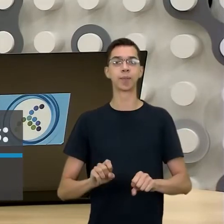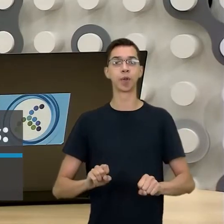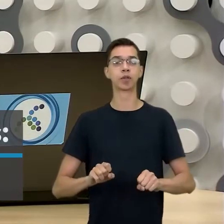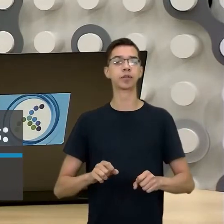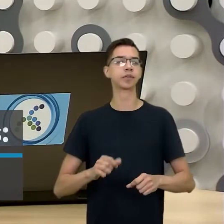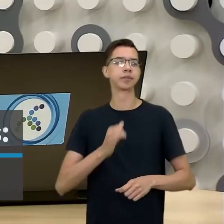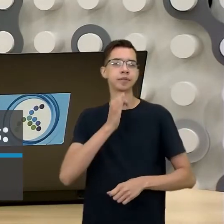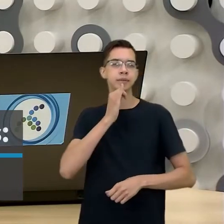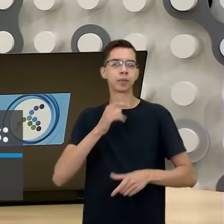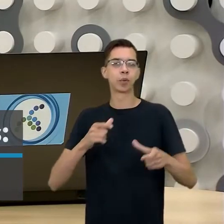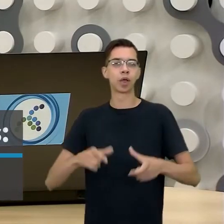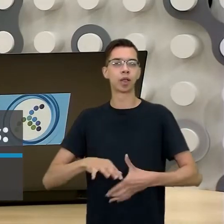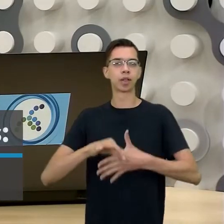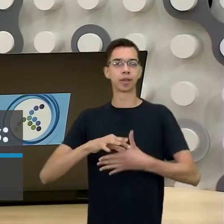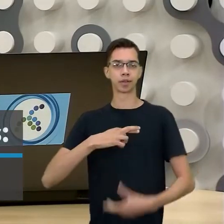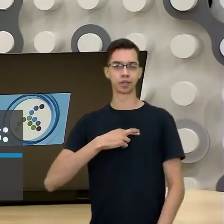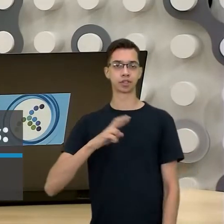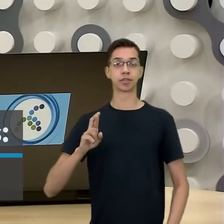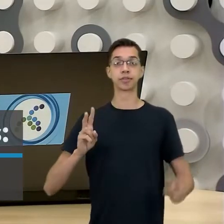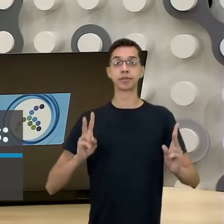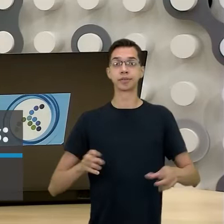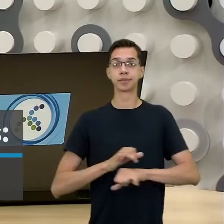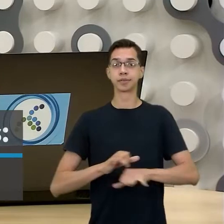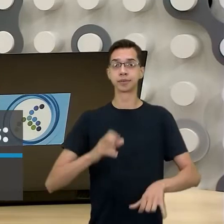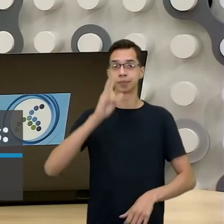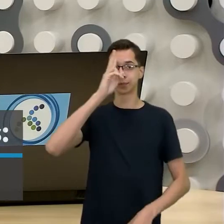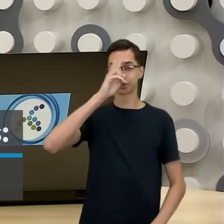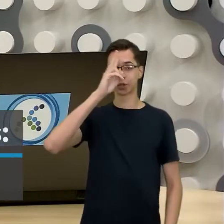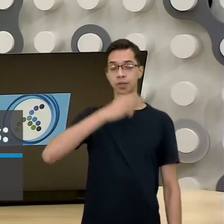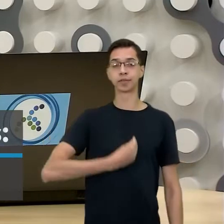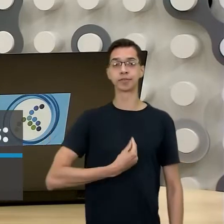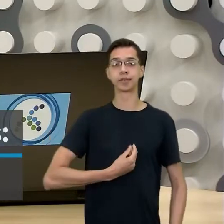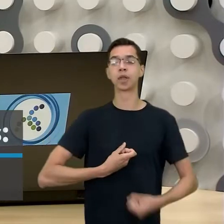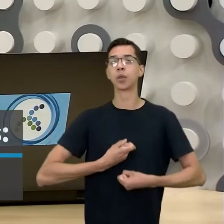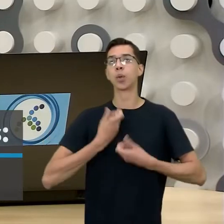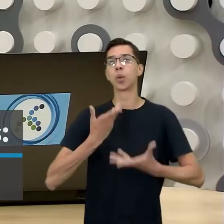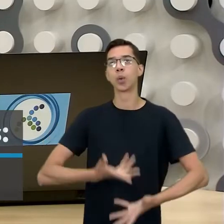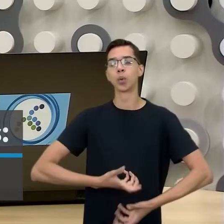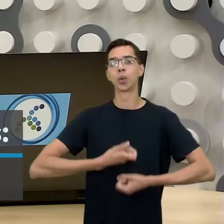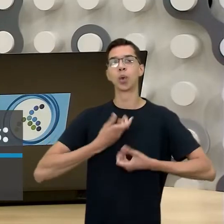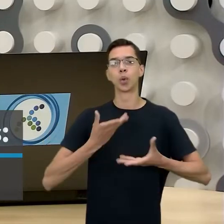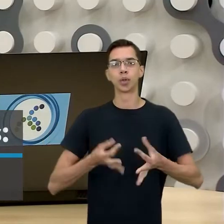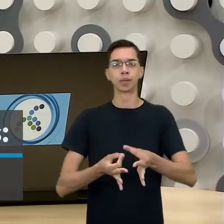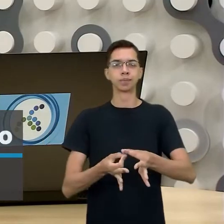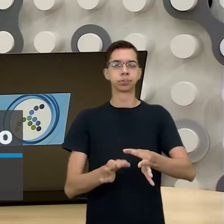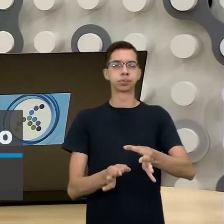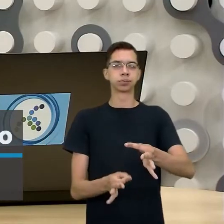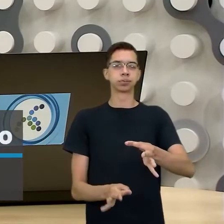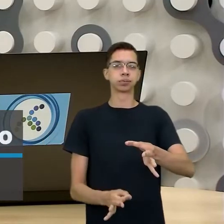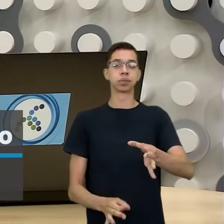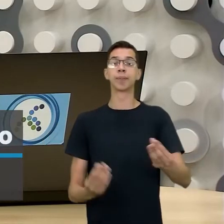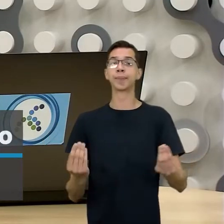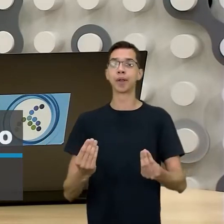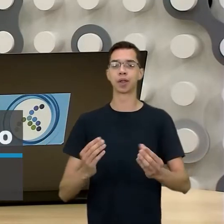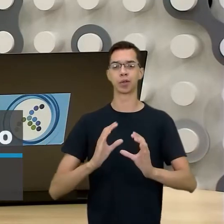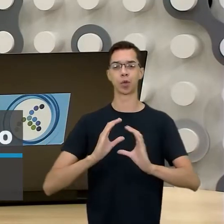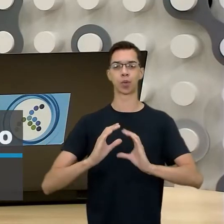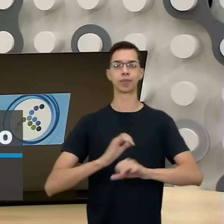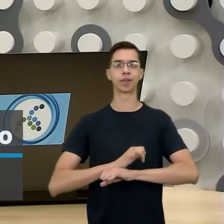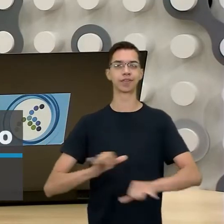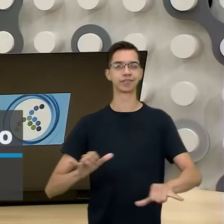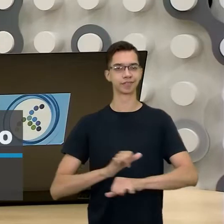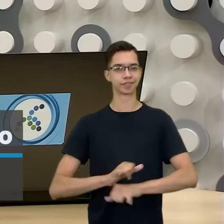seja religioso, seja político, sempre conta aquela história da vida dele para colocar ali na comunicação, né? As pessoas